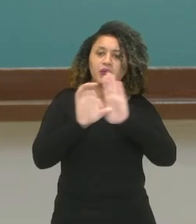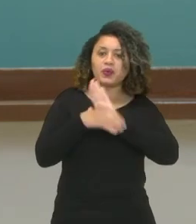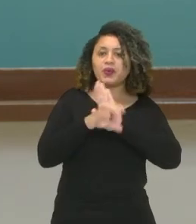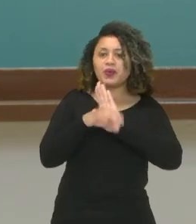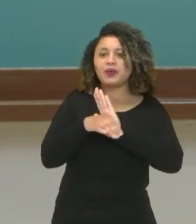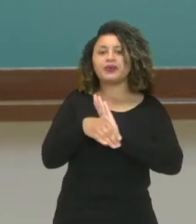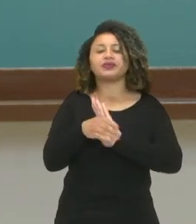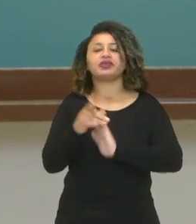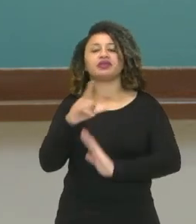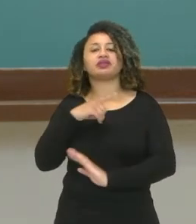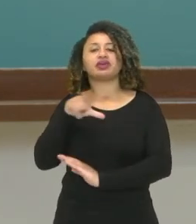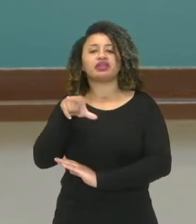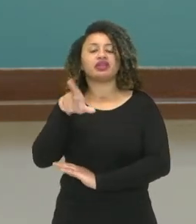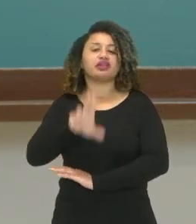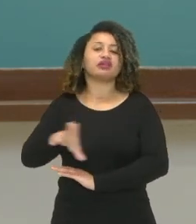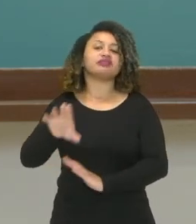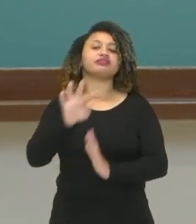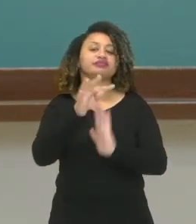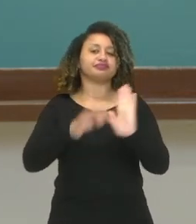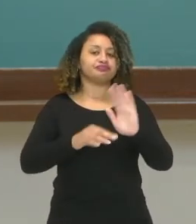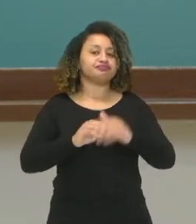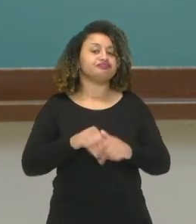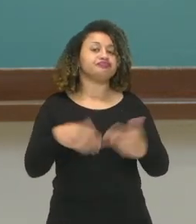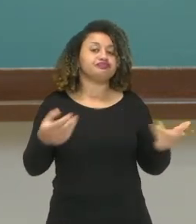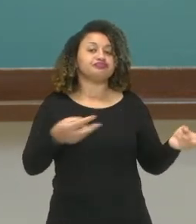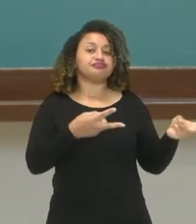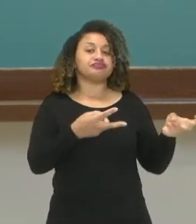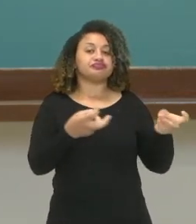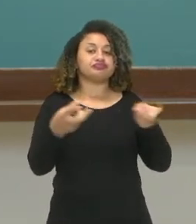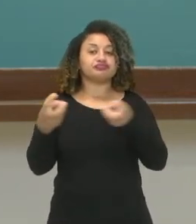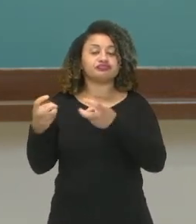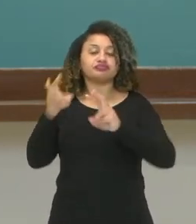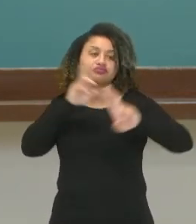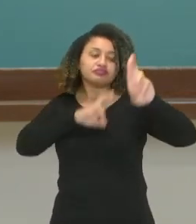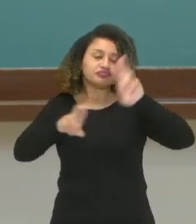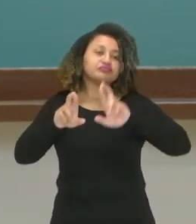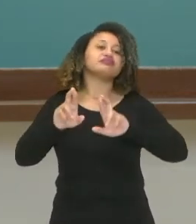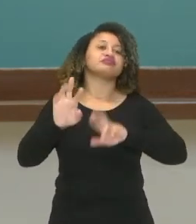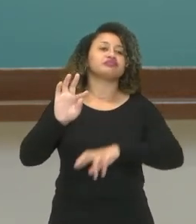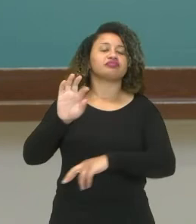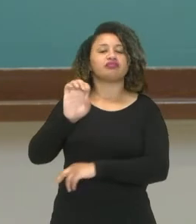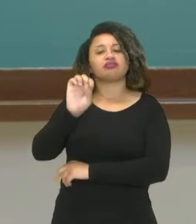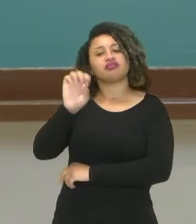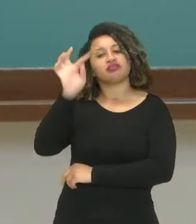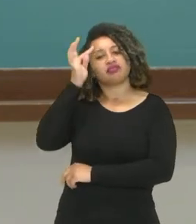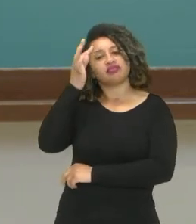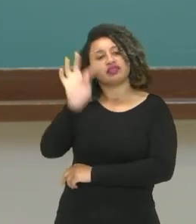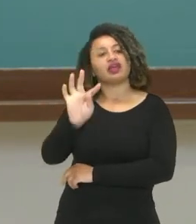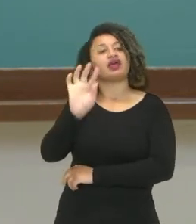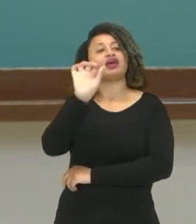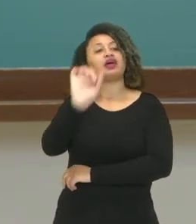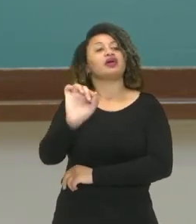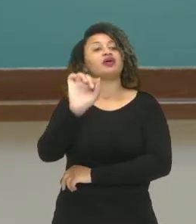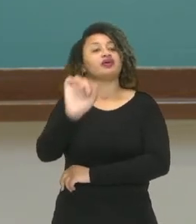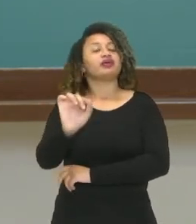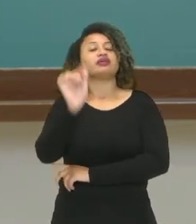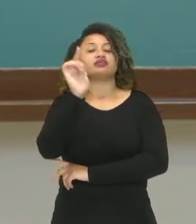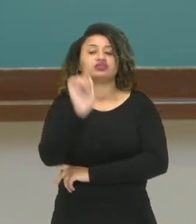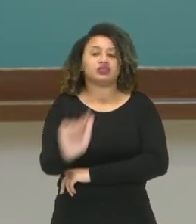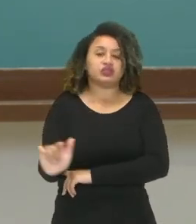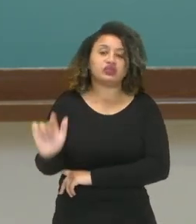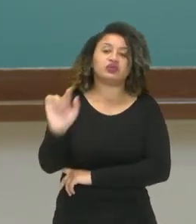do texto. Então, quando eu vou observando a tese, e essa tese, ó, mais uma vez,